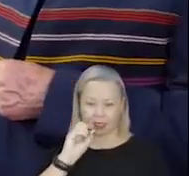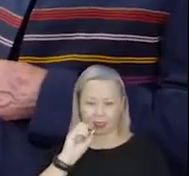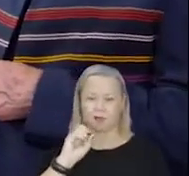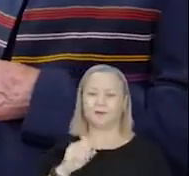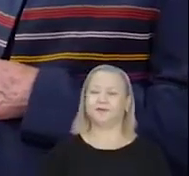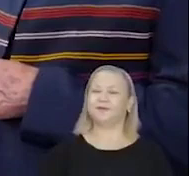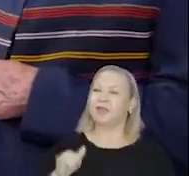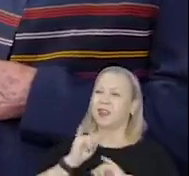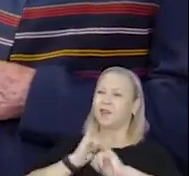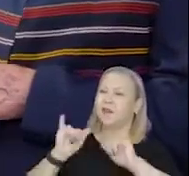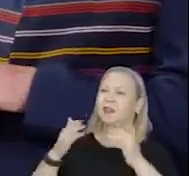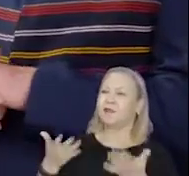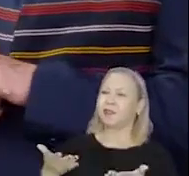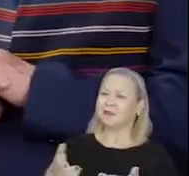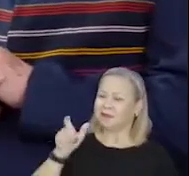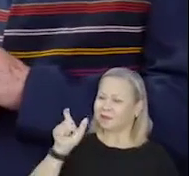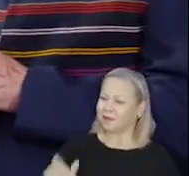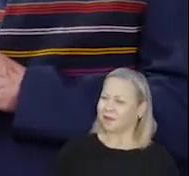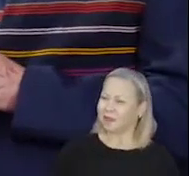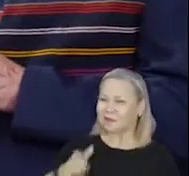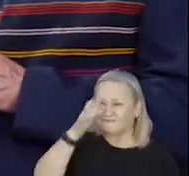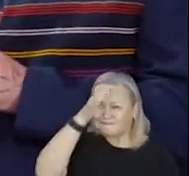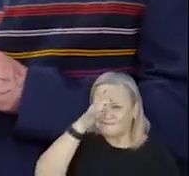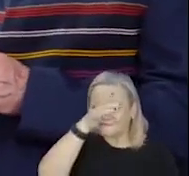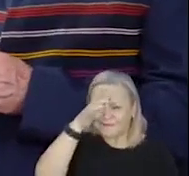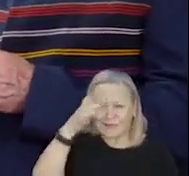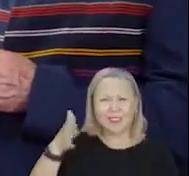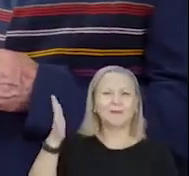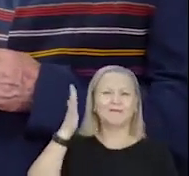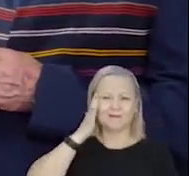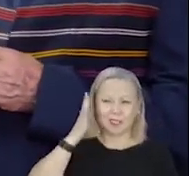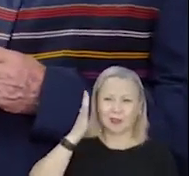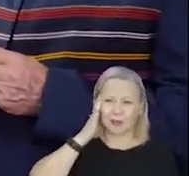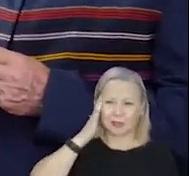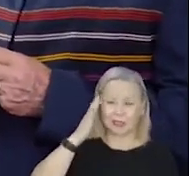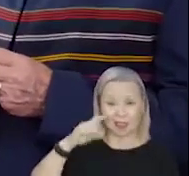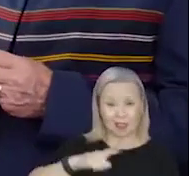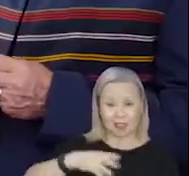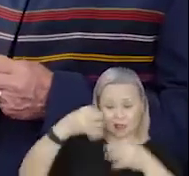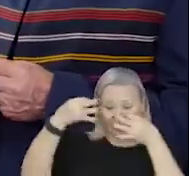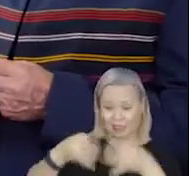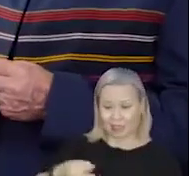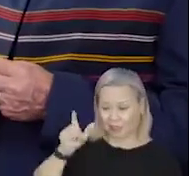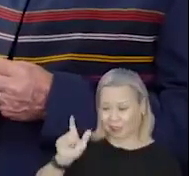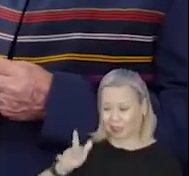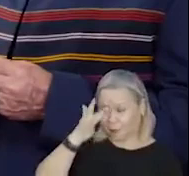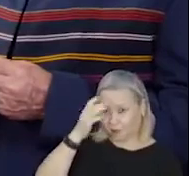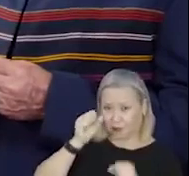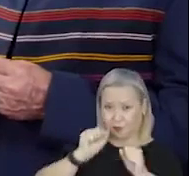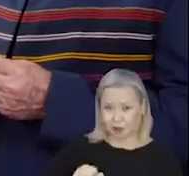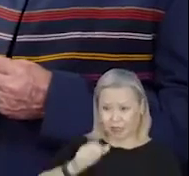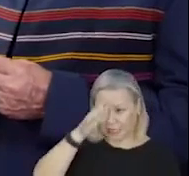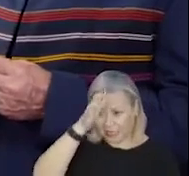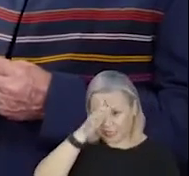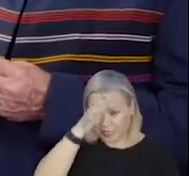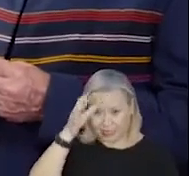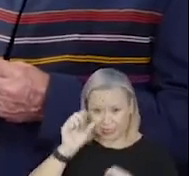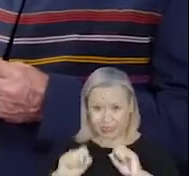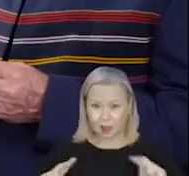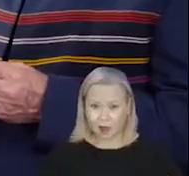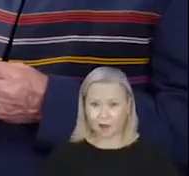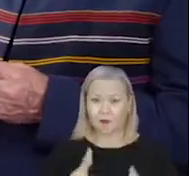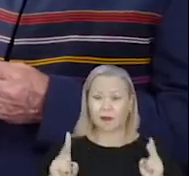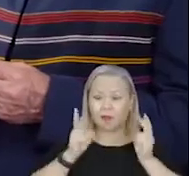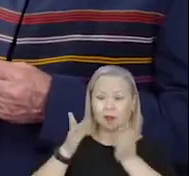Cristão do que você por isso que eu tenho certeza se tem alguém que pode se dizer Cristão e valorizar os pobres é você